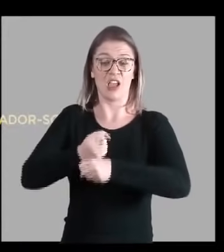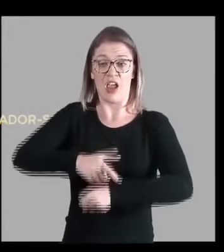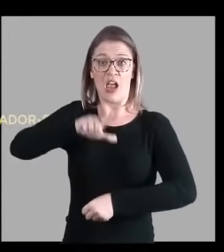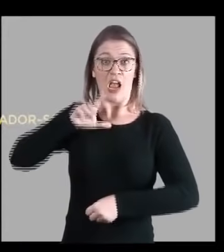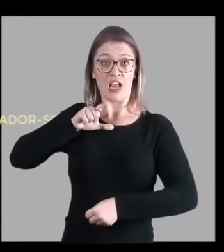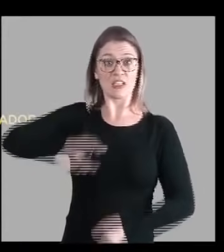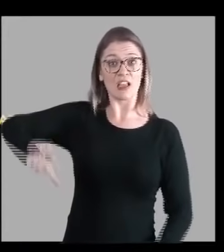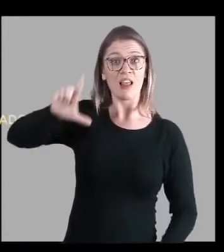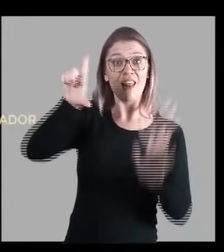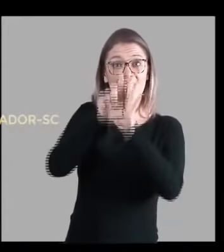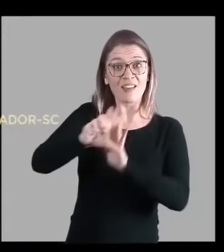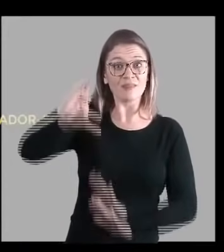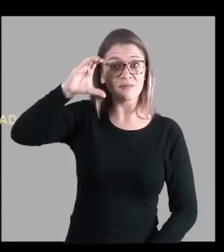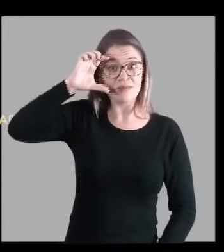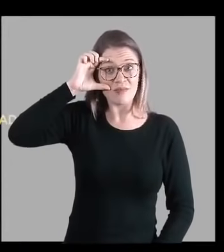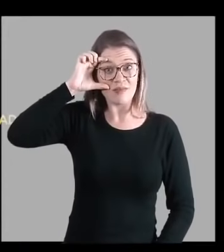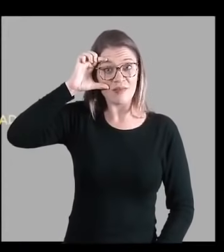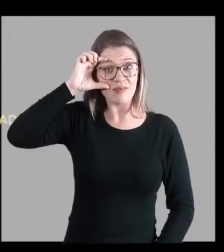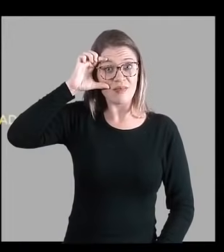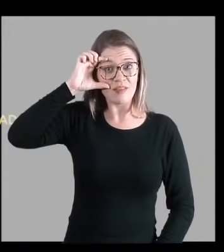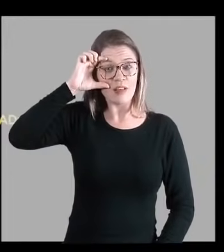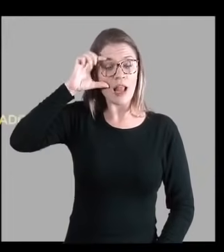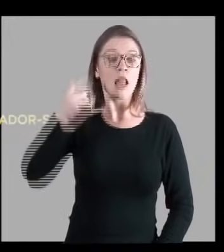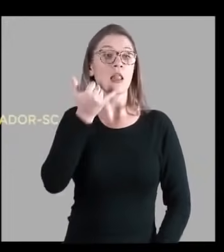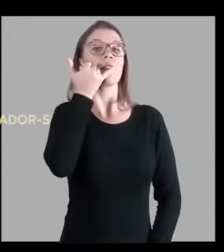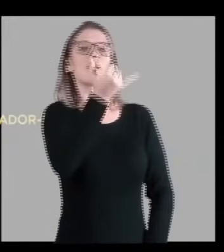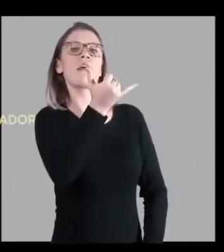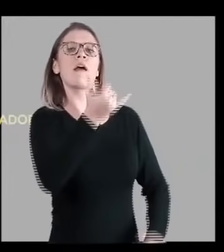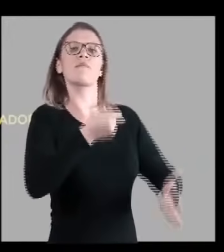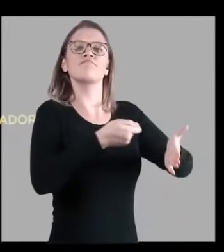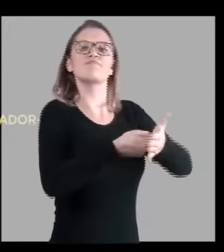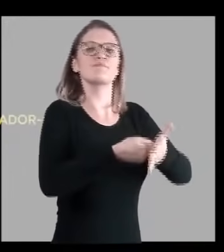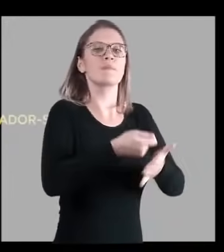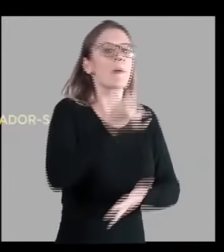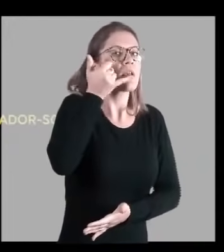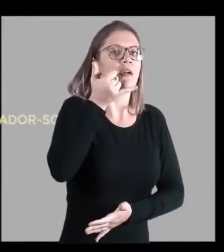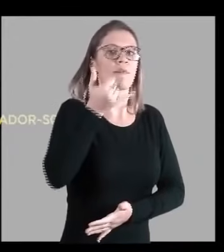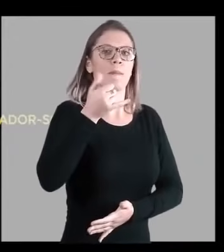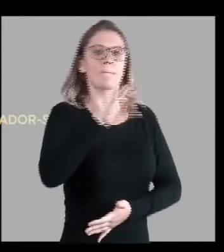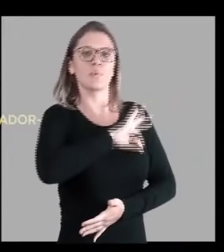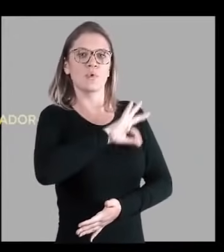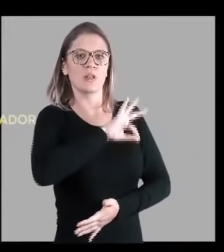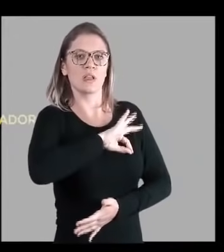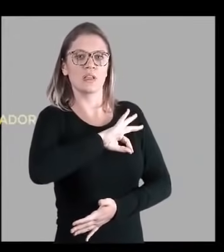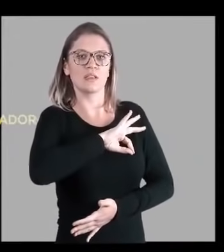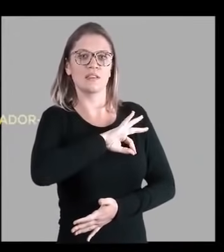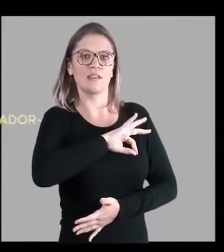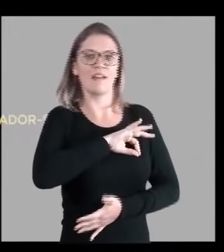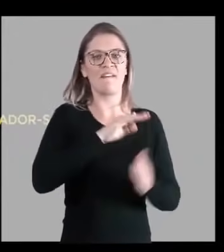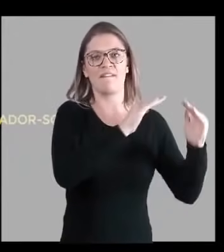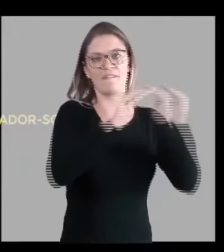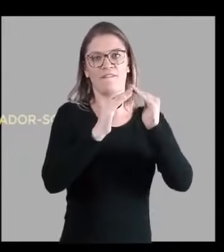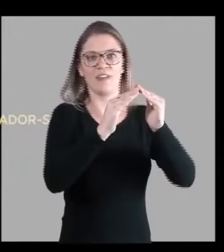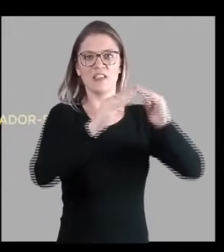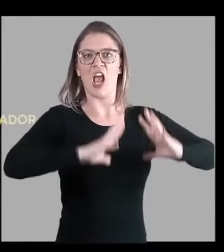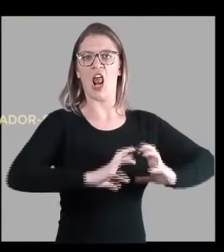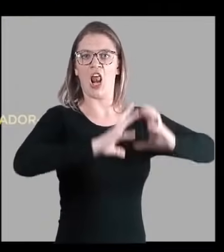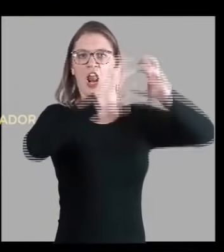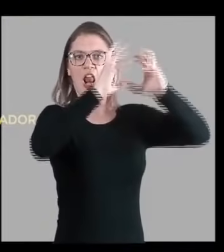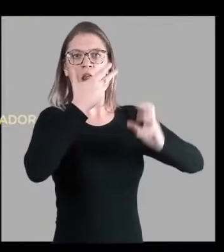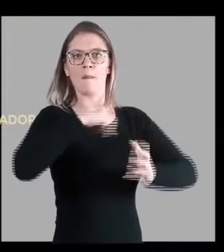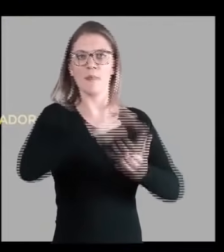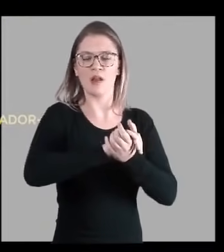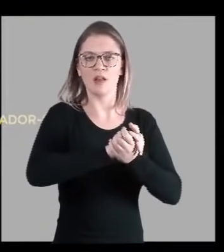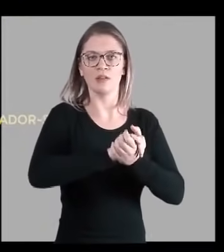do indígena. Há muito tempo atrás, por exemplo, até 15 anos atrás, antes da lei da Maria da Penha, você ligava pra polícia ali, digamos, a minha vizinha estava brigando com o